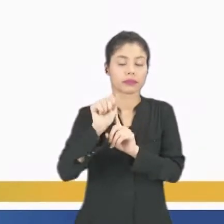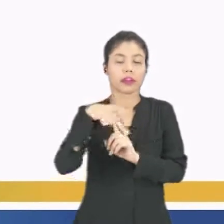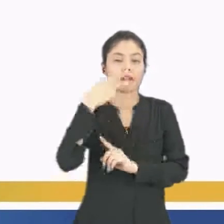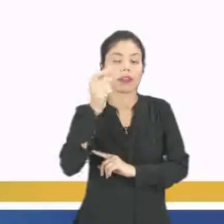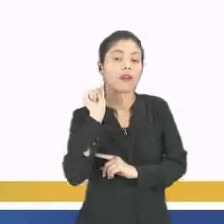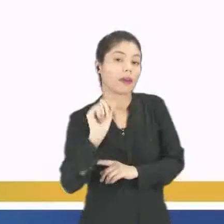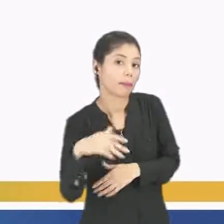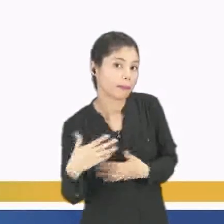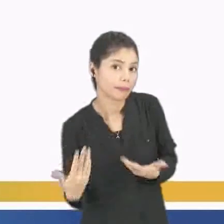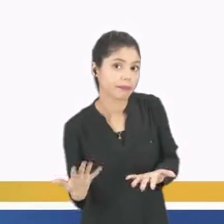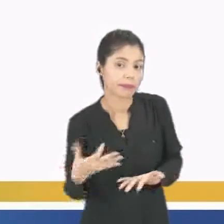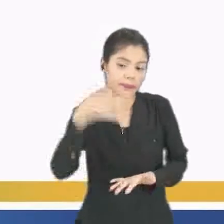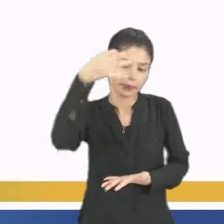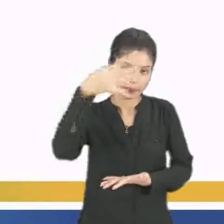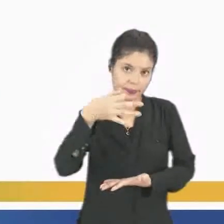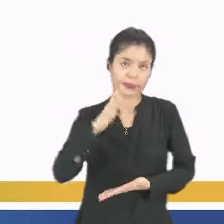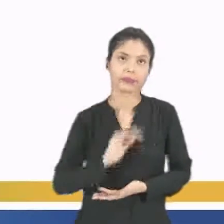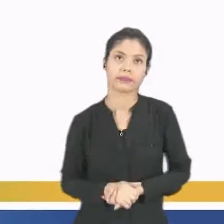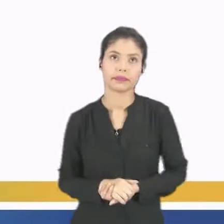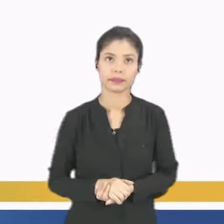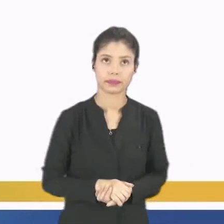falar qual que está correta